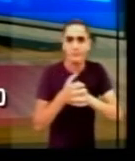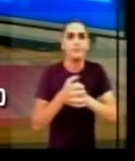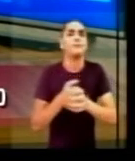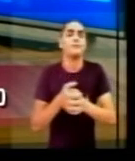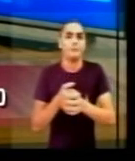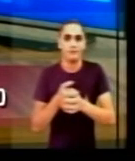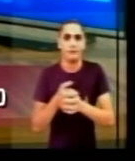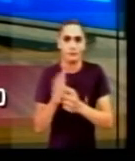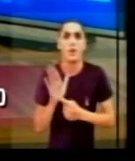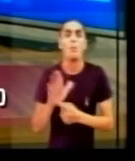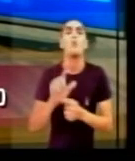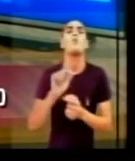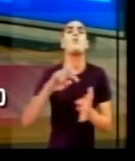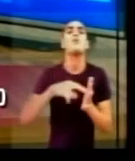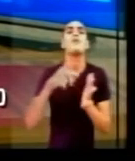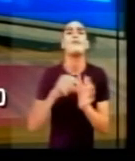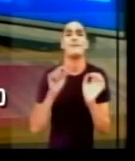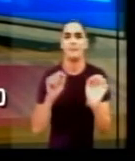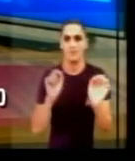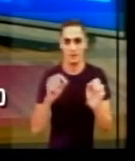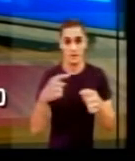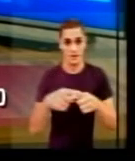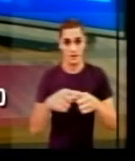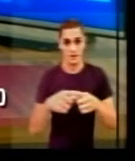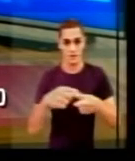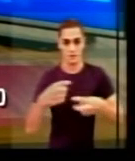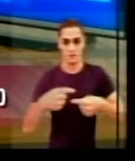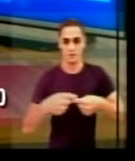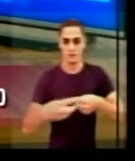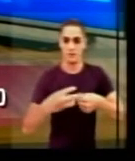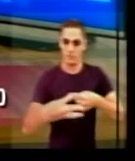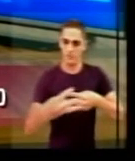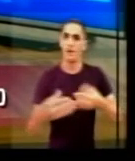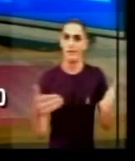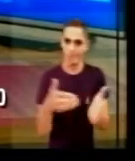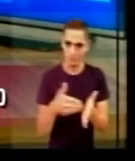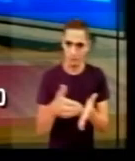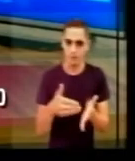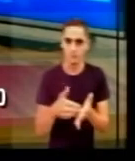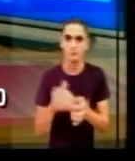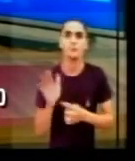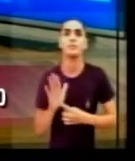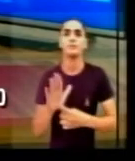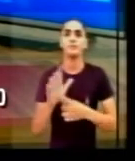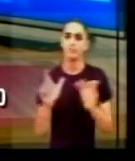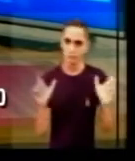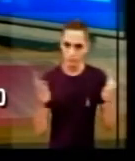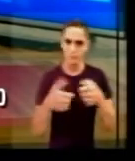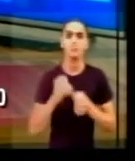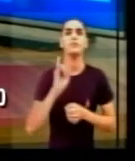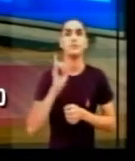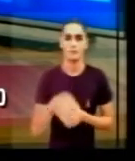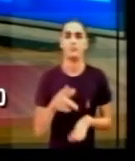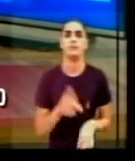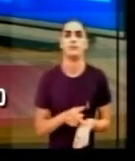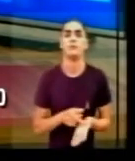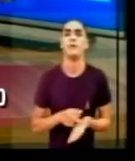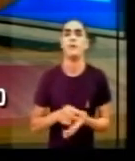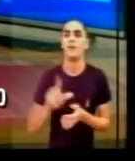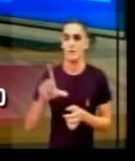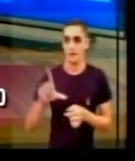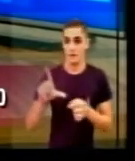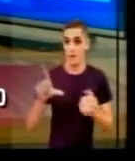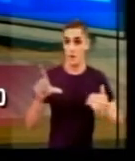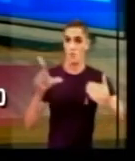agora nas últimas 3 semanas, e o que a gente vê ali na última, nessa daqui, você